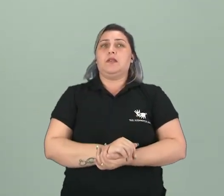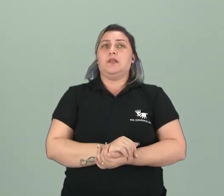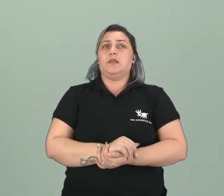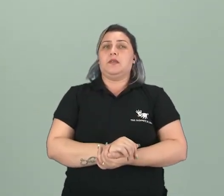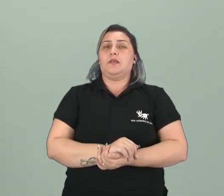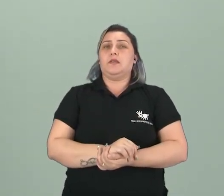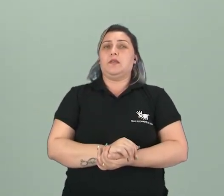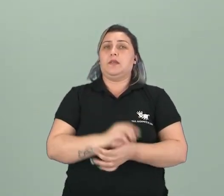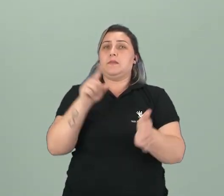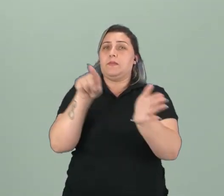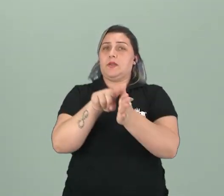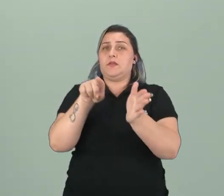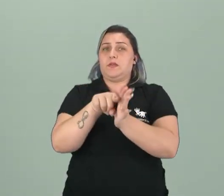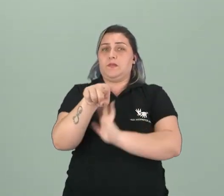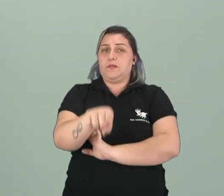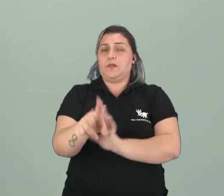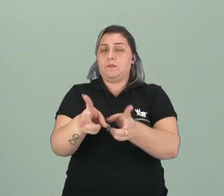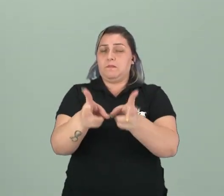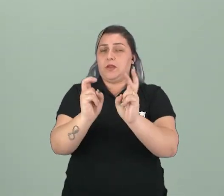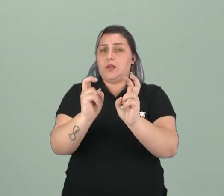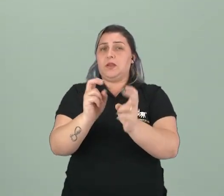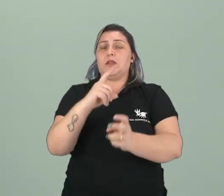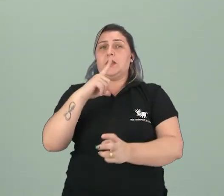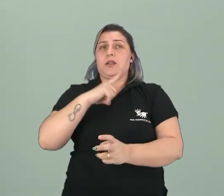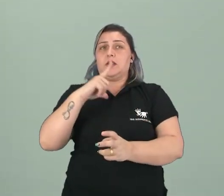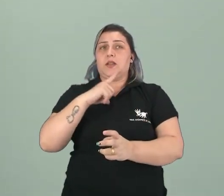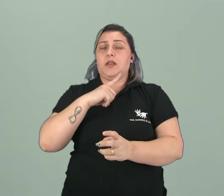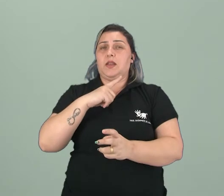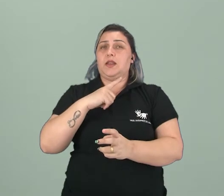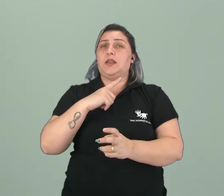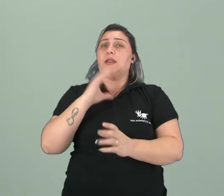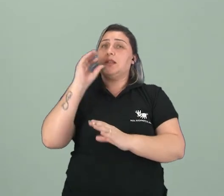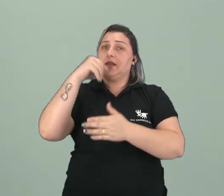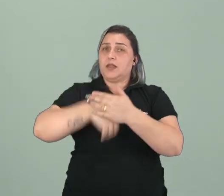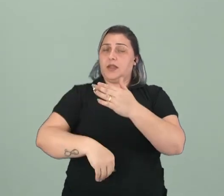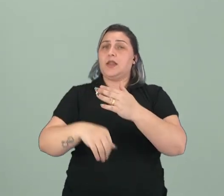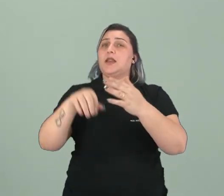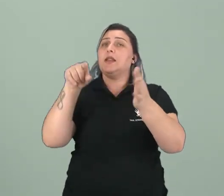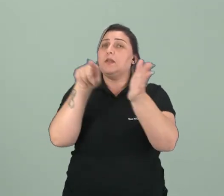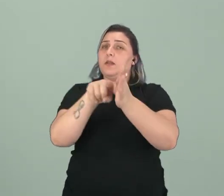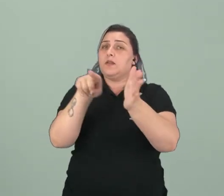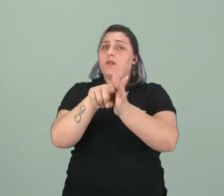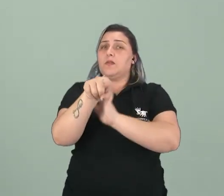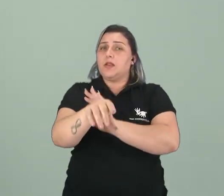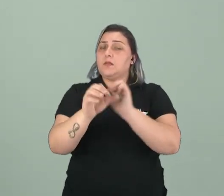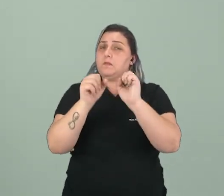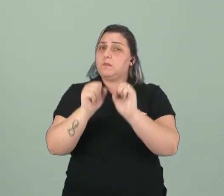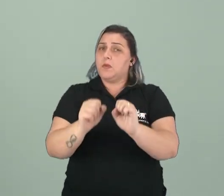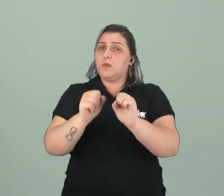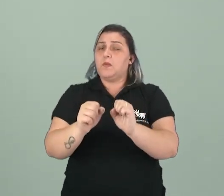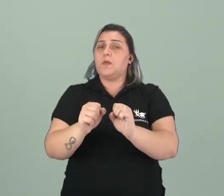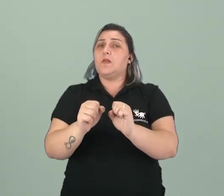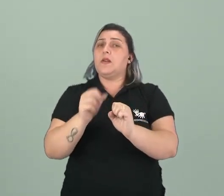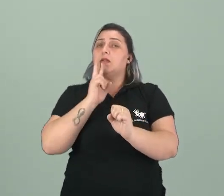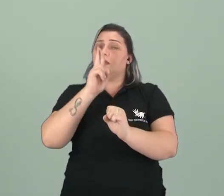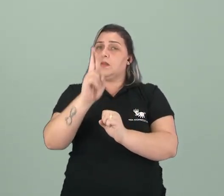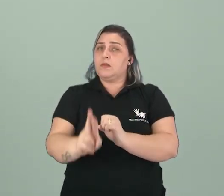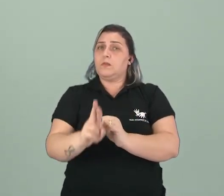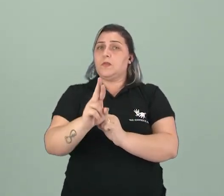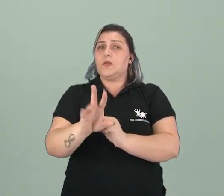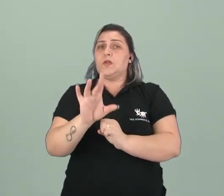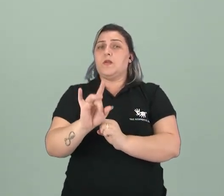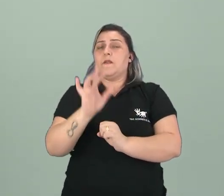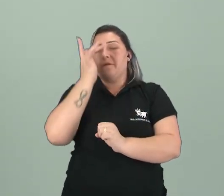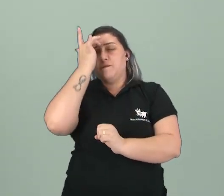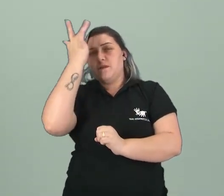essa questão, vocês vão notar que existem pontos dentro dessas questões que vocês podem resolver essa questão com